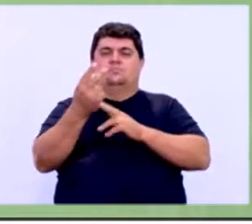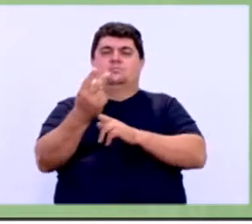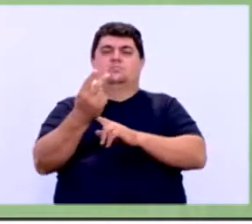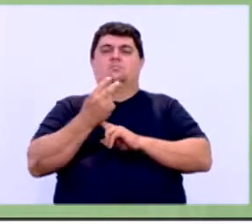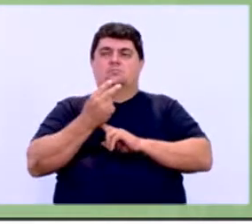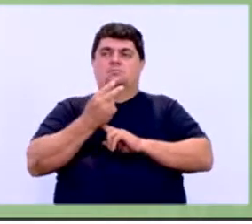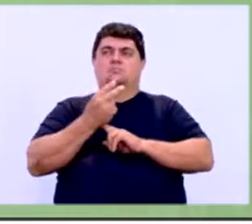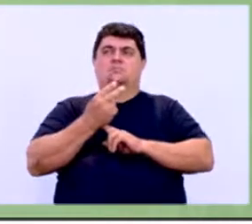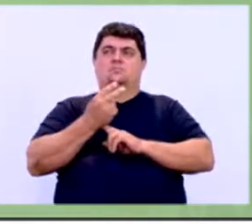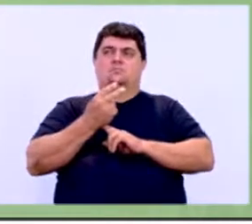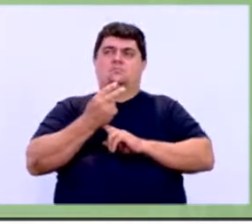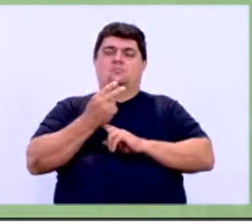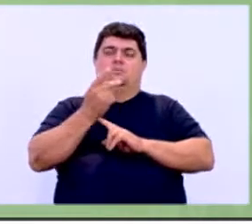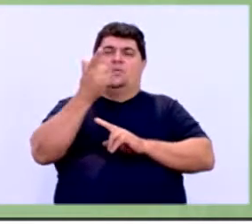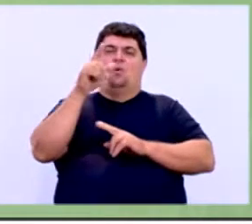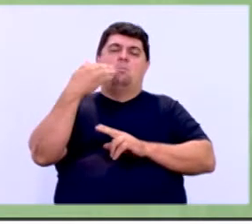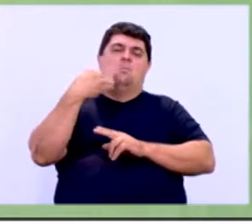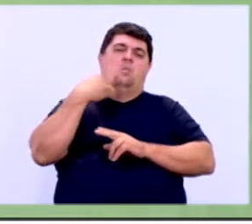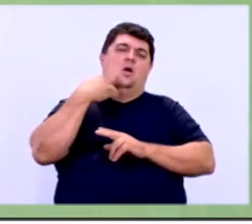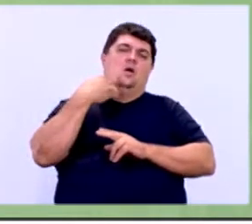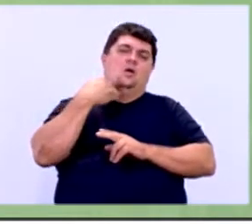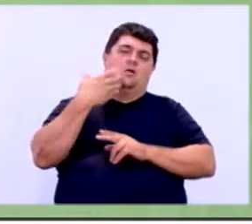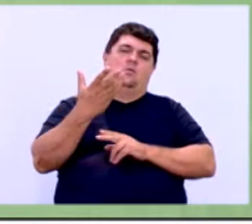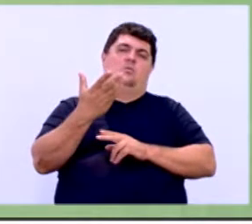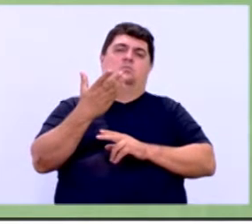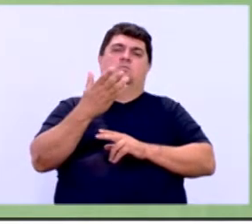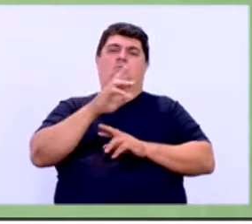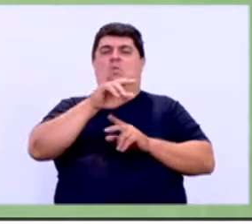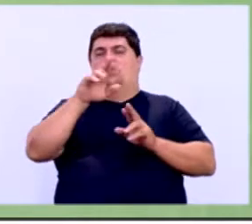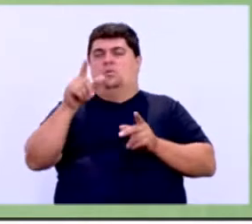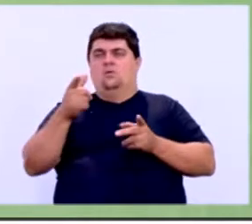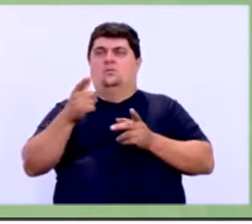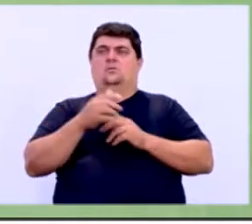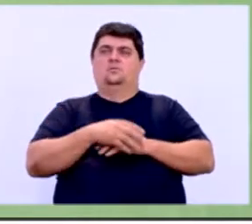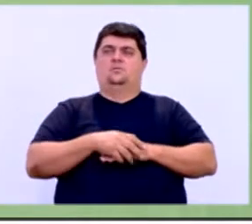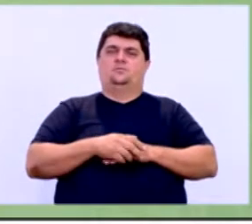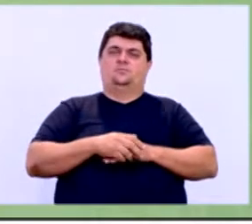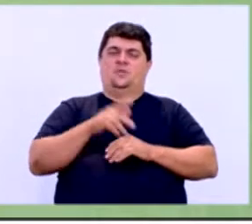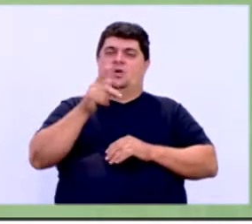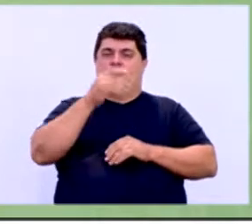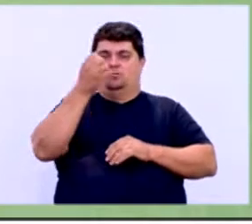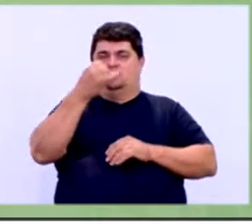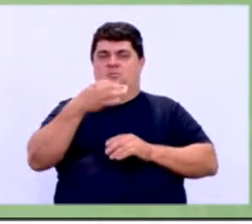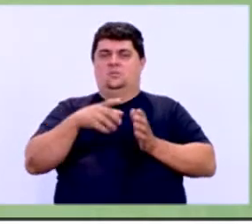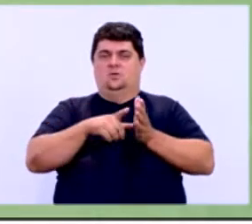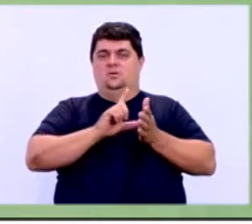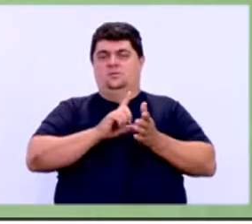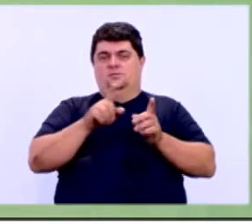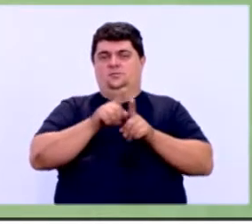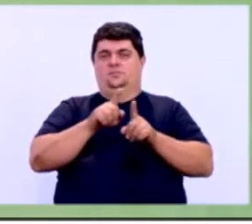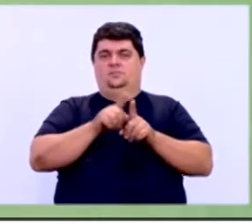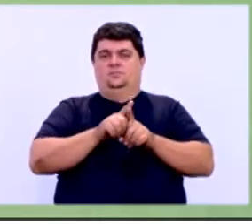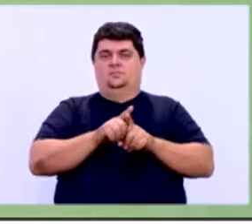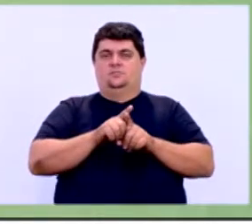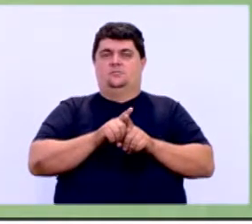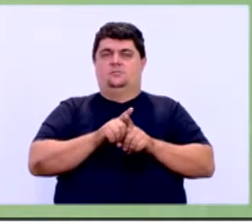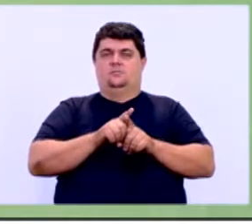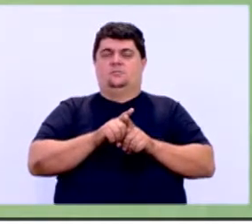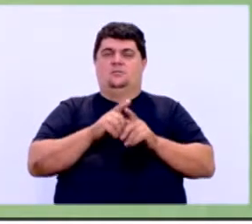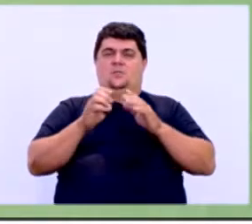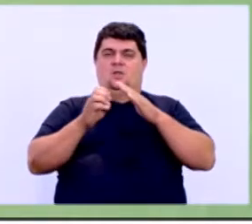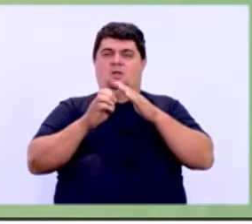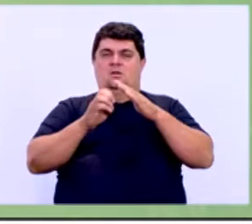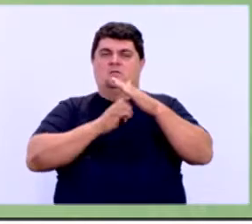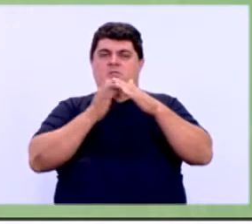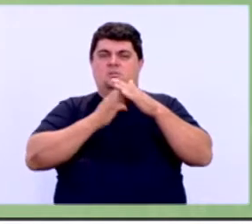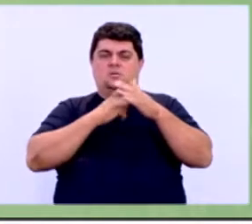ele utiliza de capital de terceiros, né, que foi o que o professor falou. Quando a empresa ela está